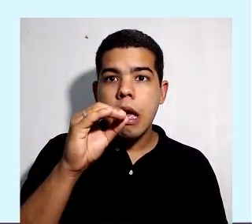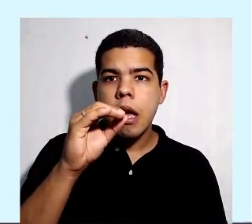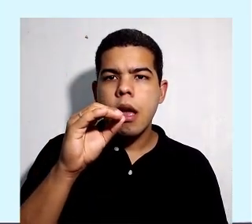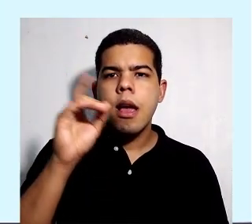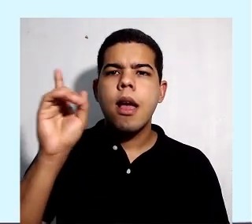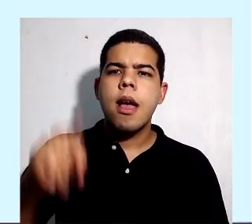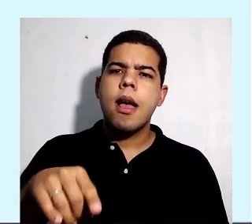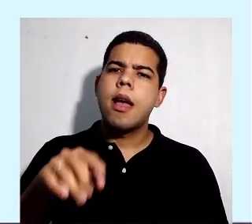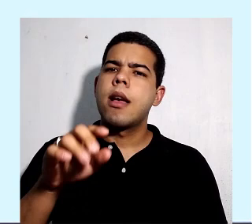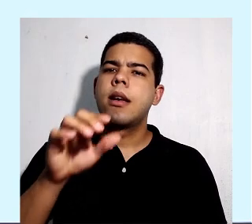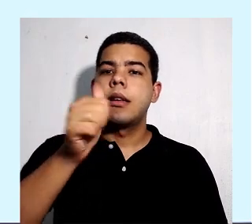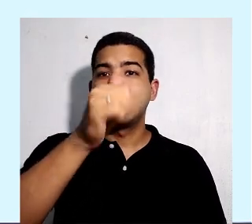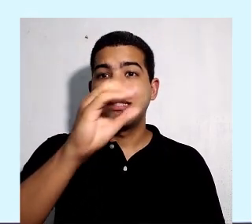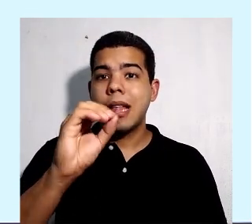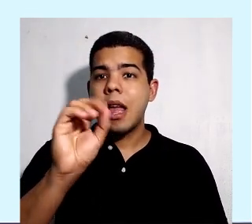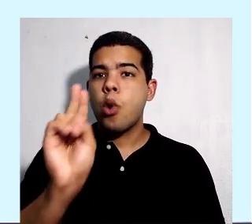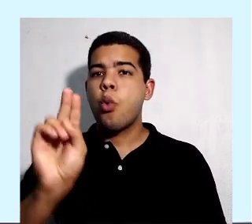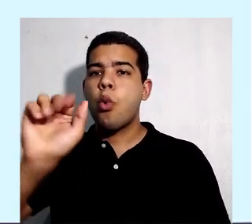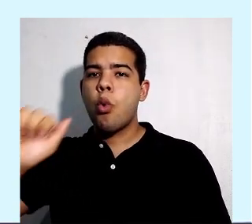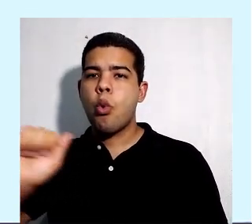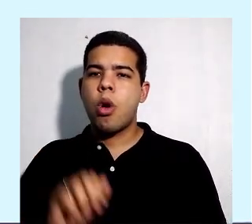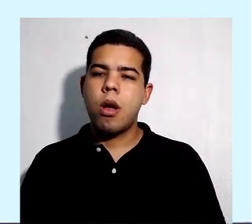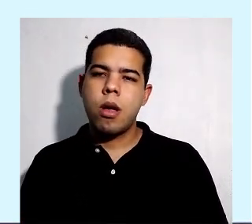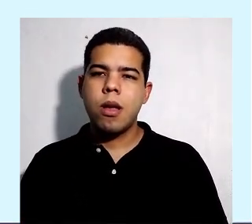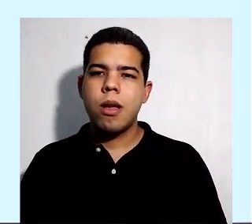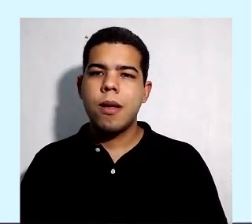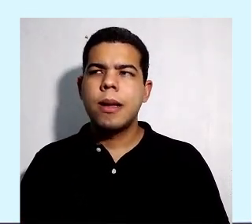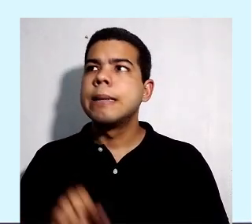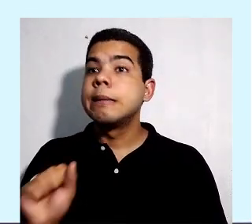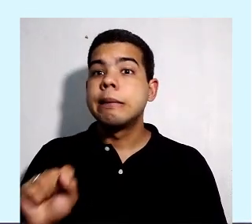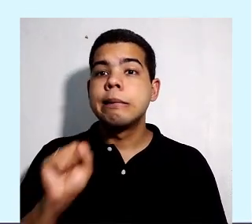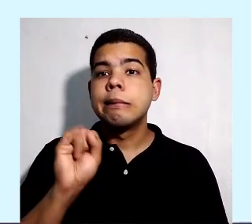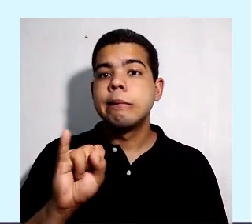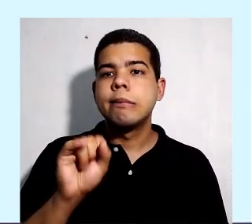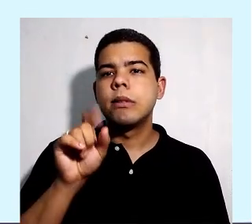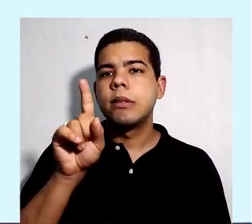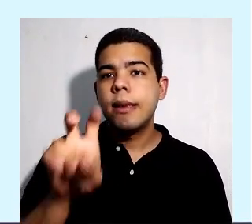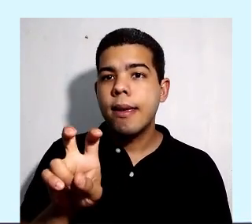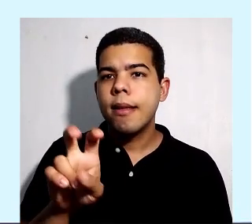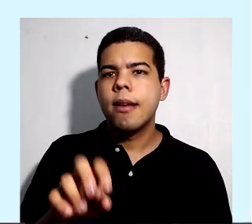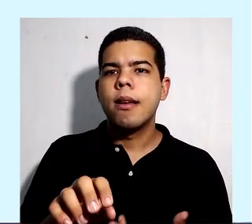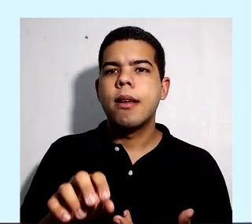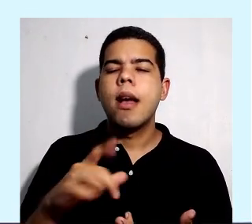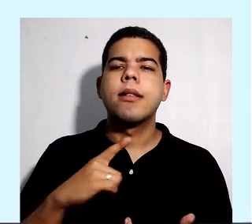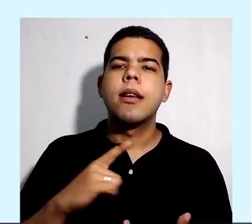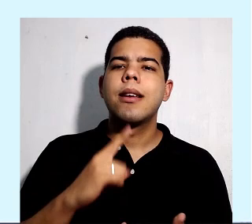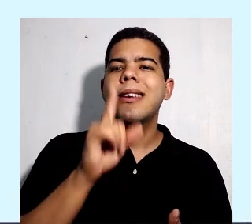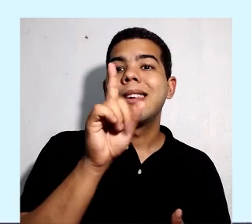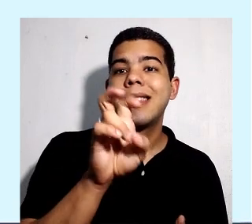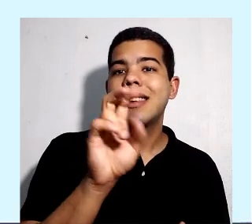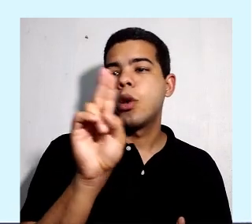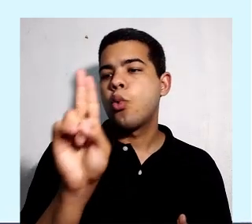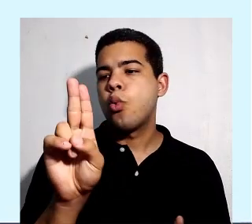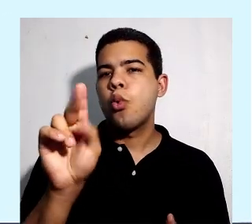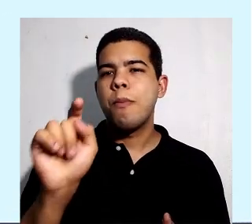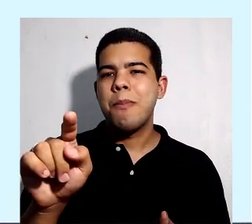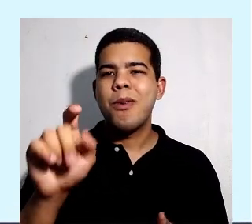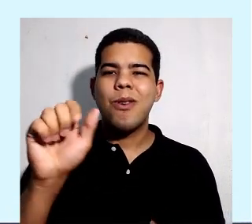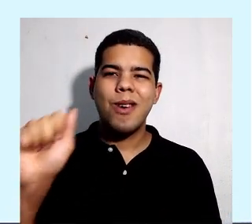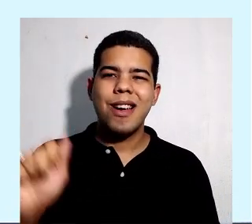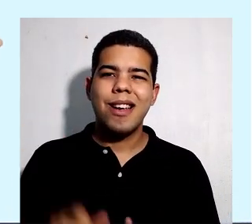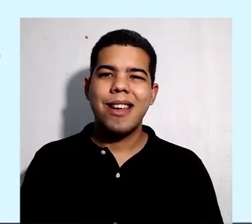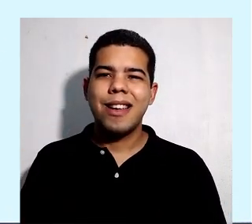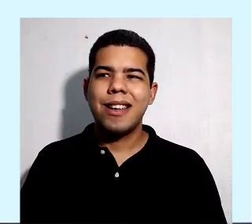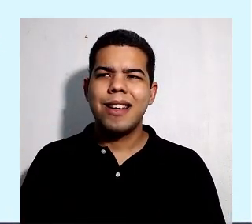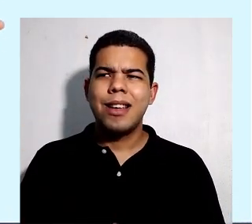que eu tenho 10 unidades de área. Se ele ocupa 15 quadradinhos, eu digo que ele tem 15 unidades de área. Mas por